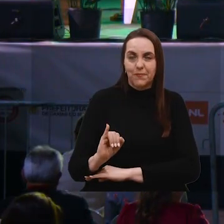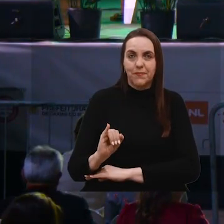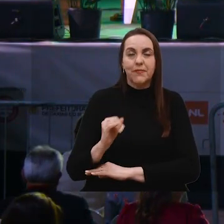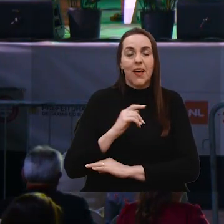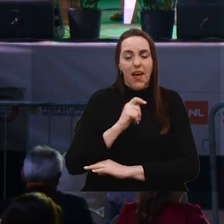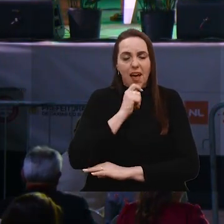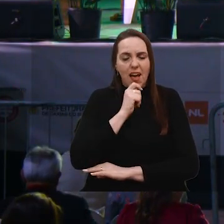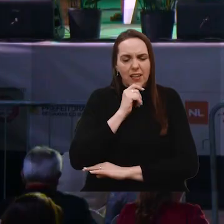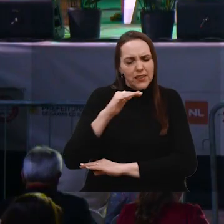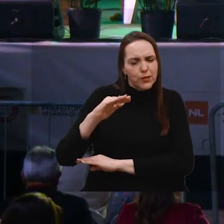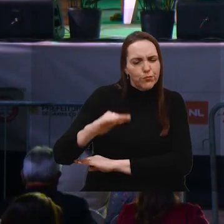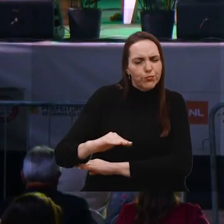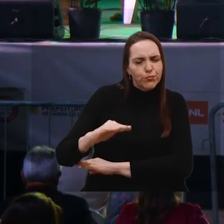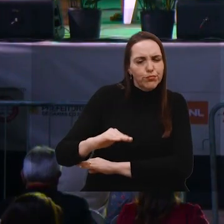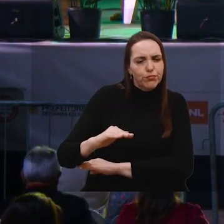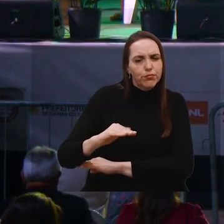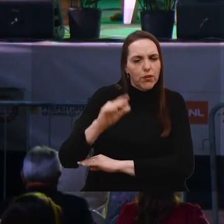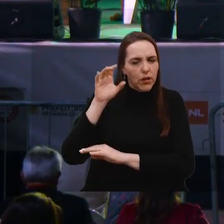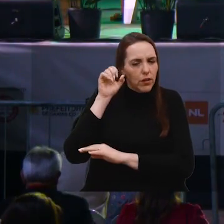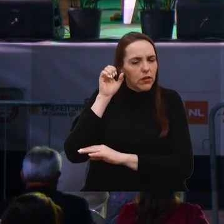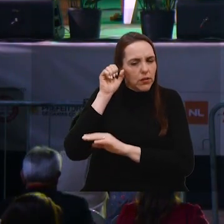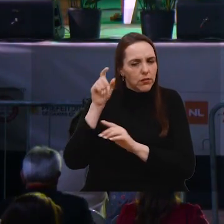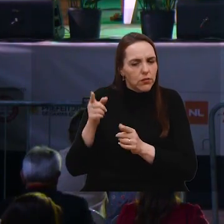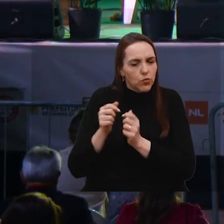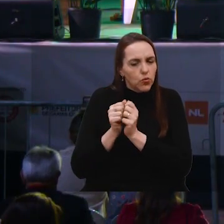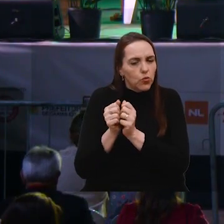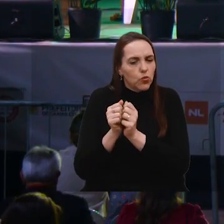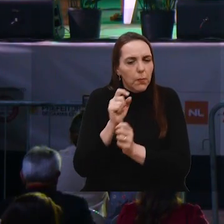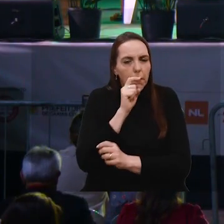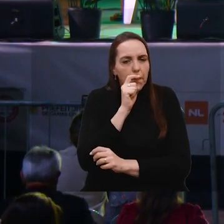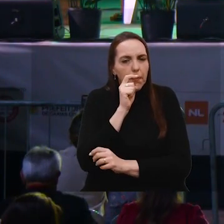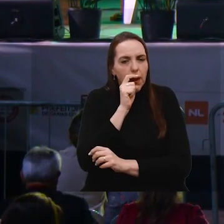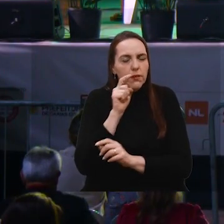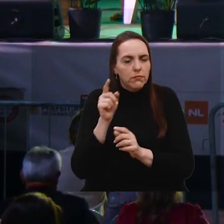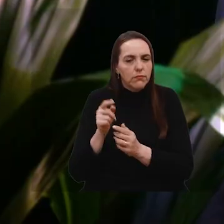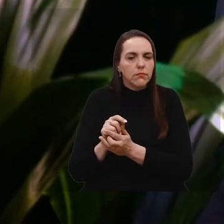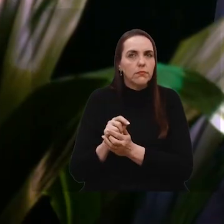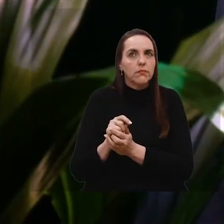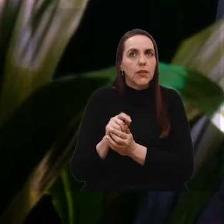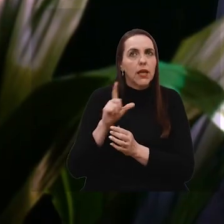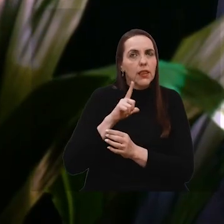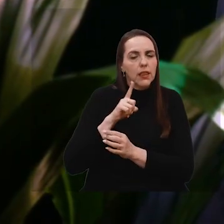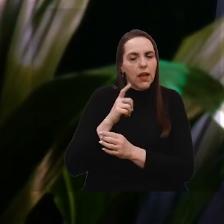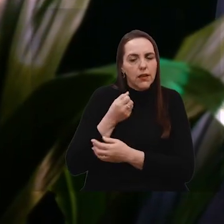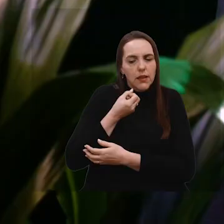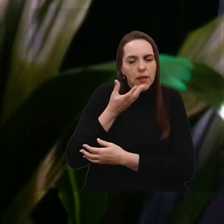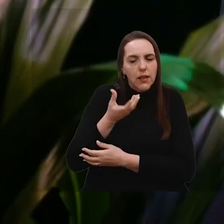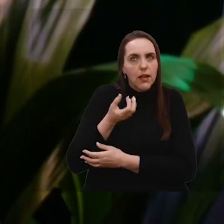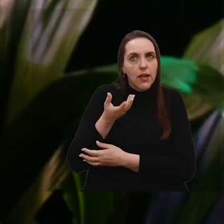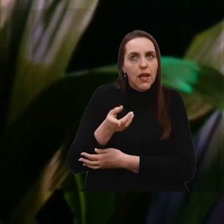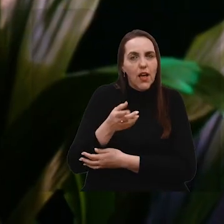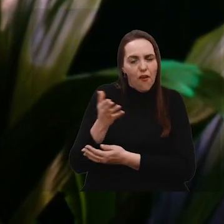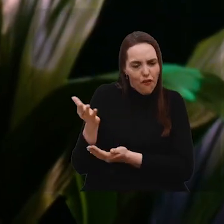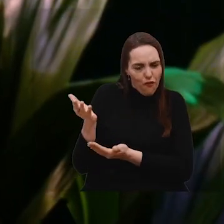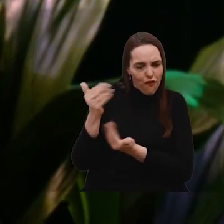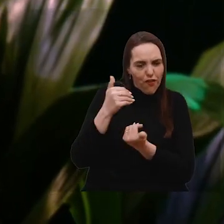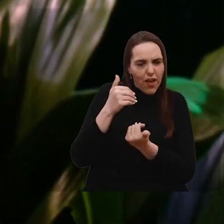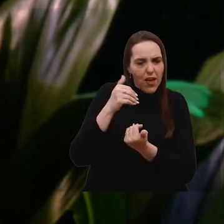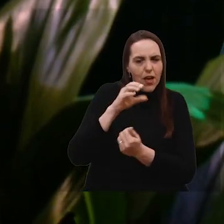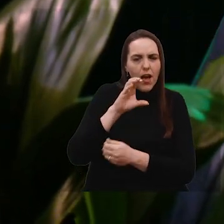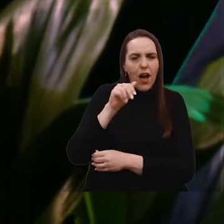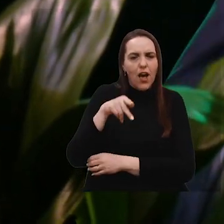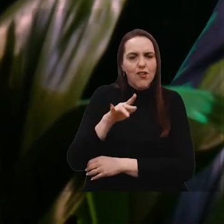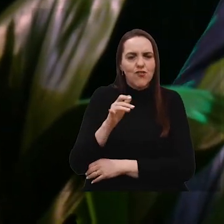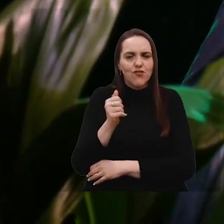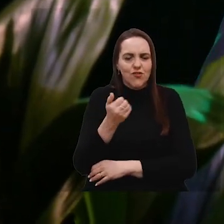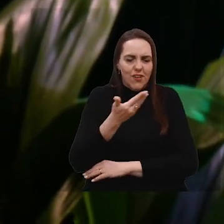tipicamente italiana e ainda menino escutava junto ao meu pai um programa que se